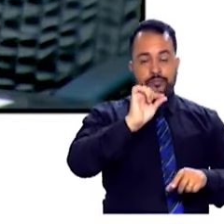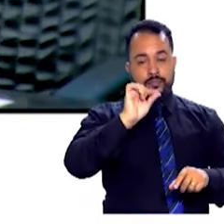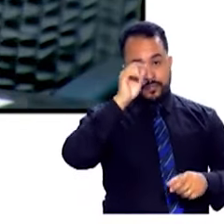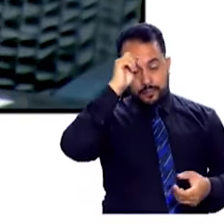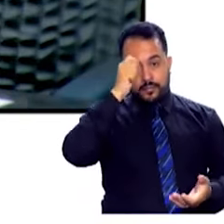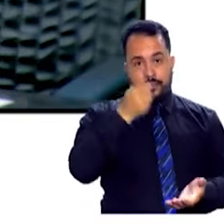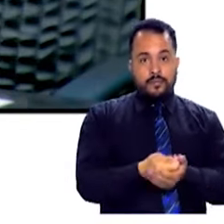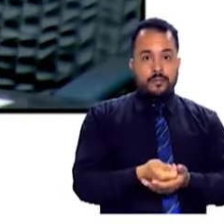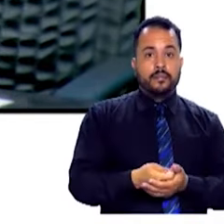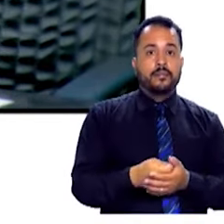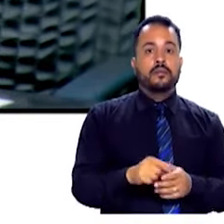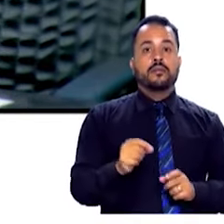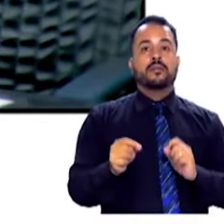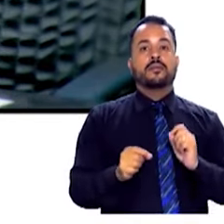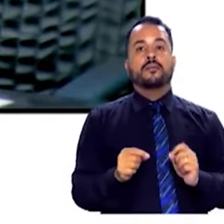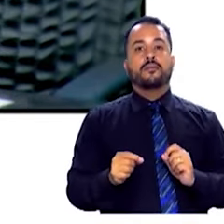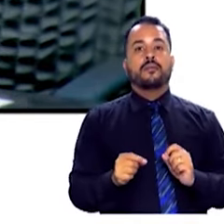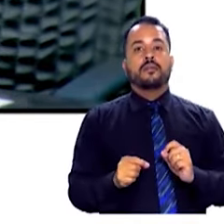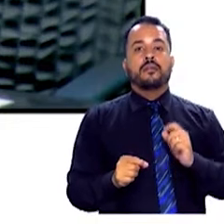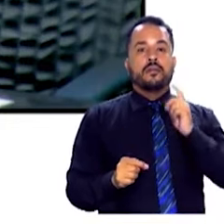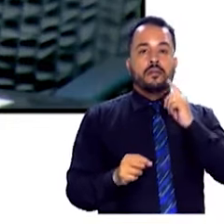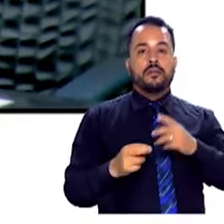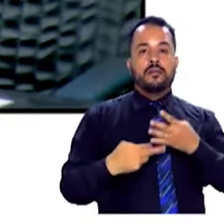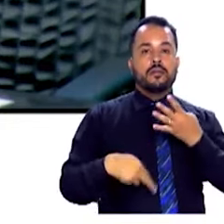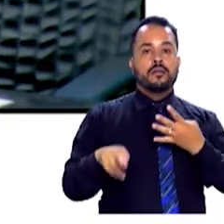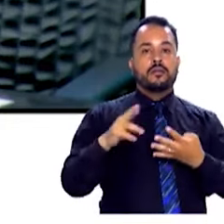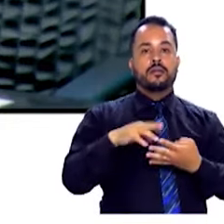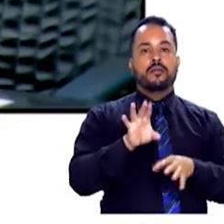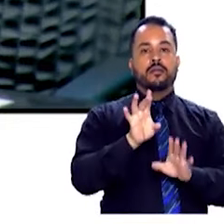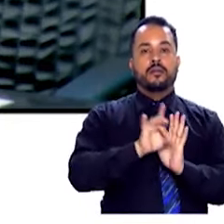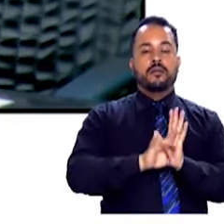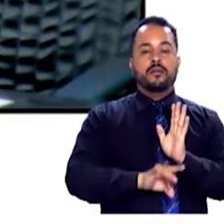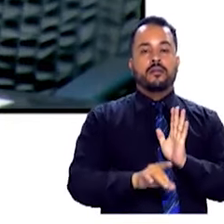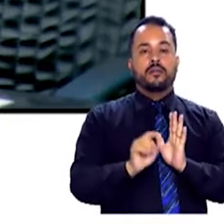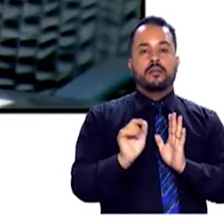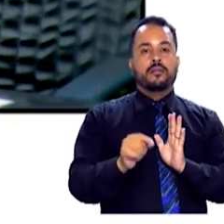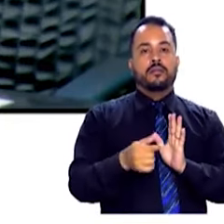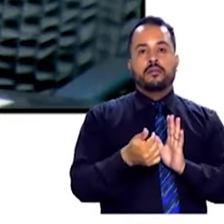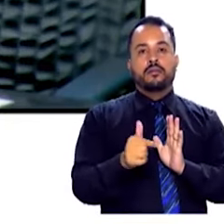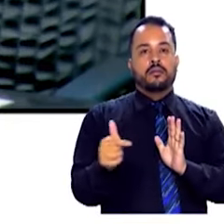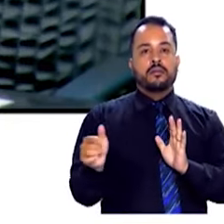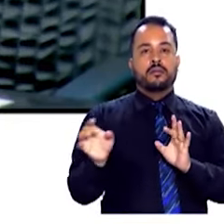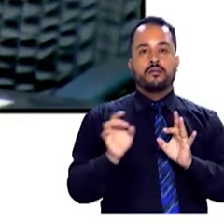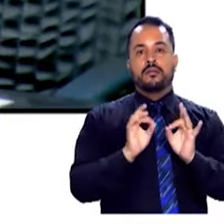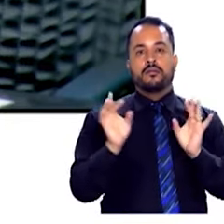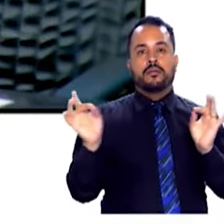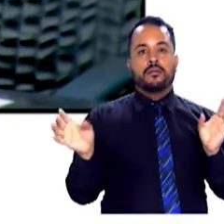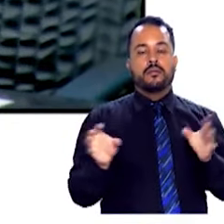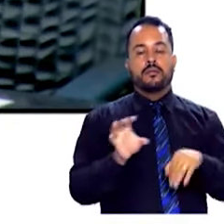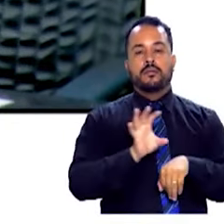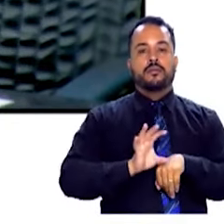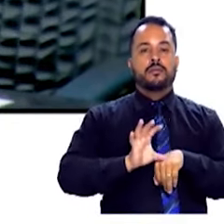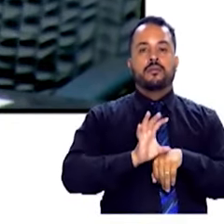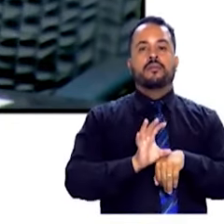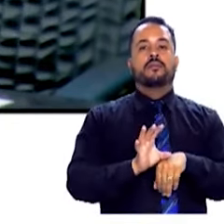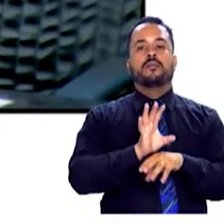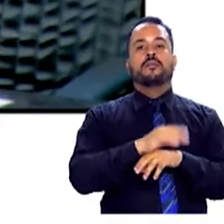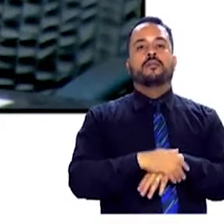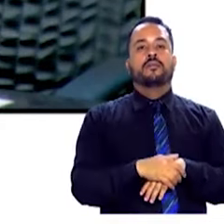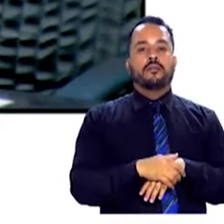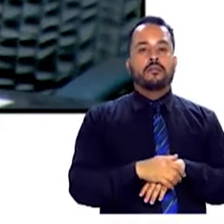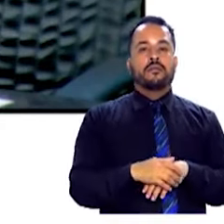admissão do recurso que a questão de direito contida não seja de especial transcendência constitucional e o o item